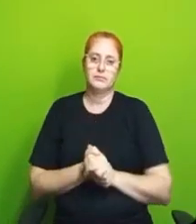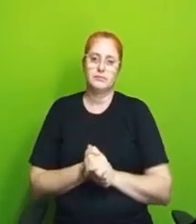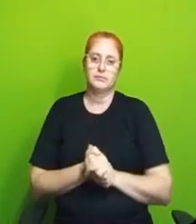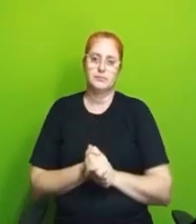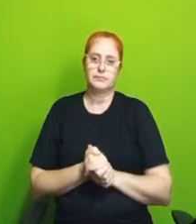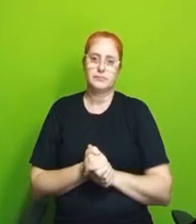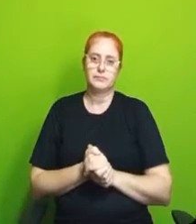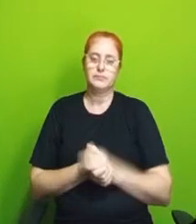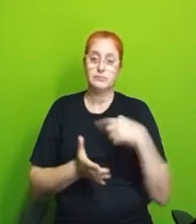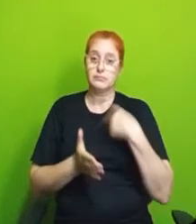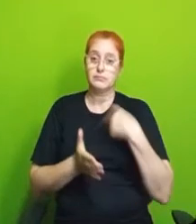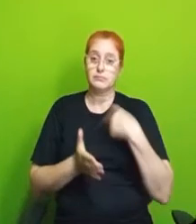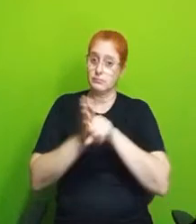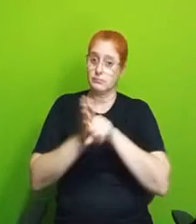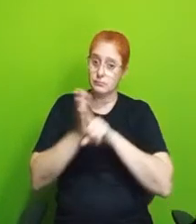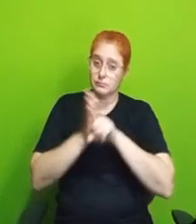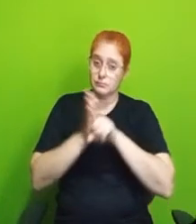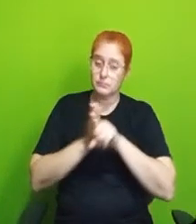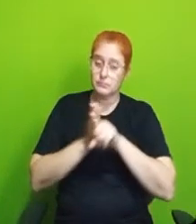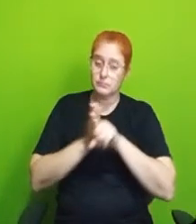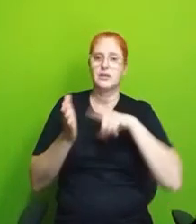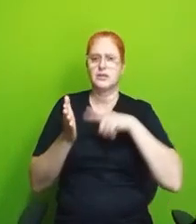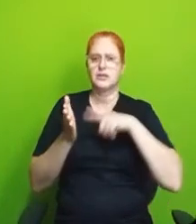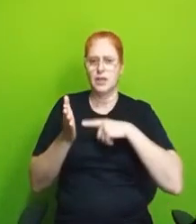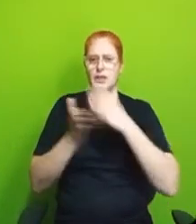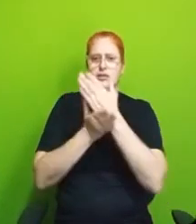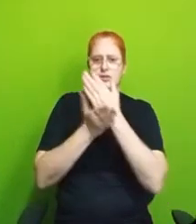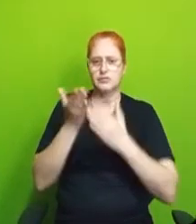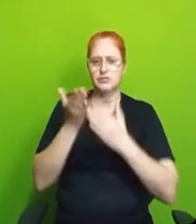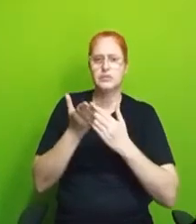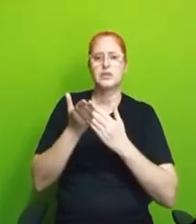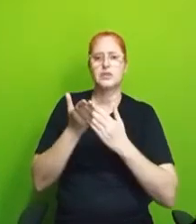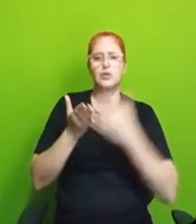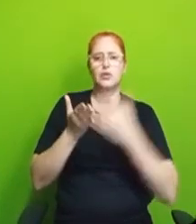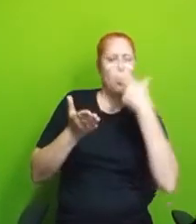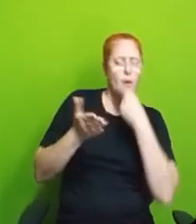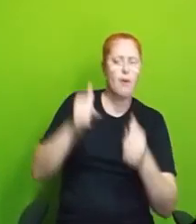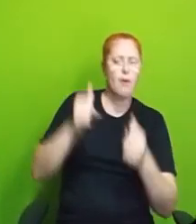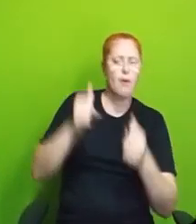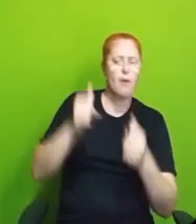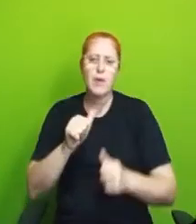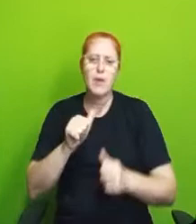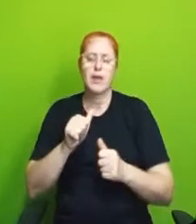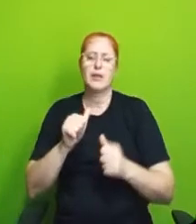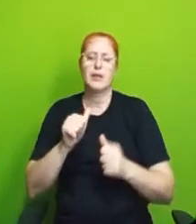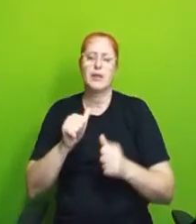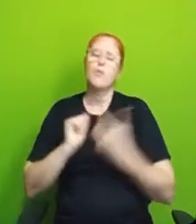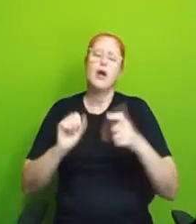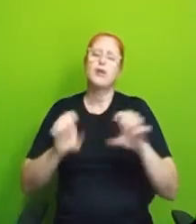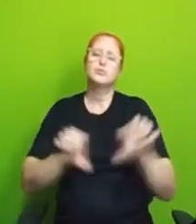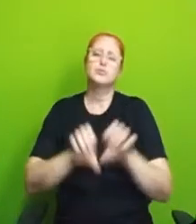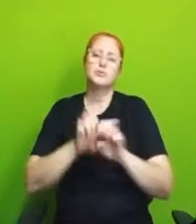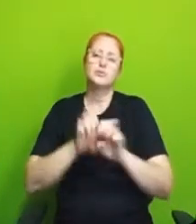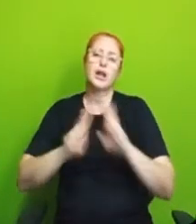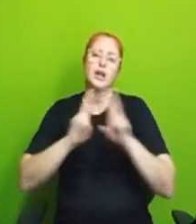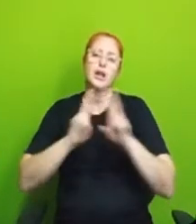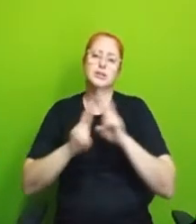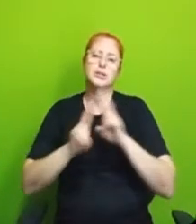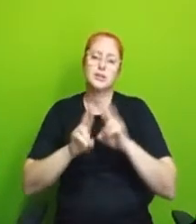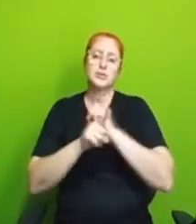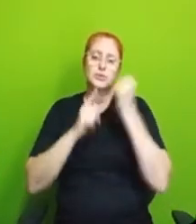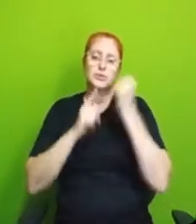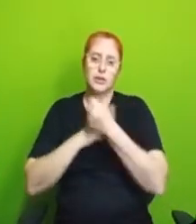analise como há uma divisão do trabalho entre homens e mulheres que estrutura as relações sociais de sexo. Não é só a divisão sexual